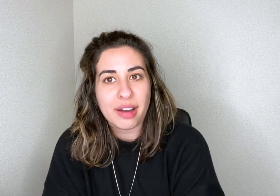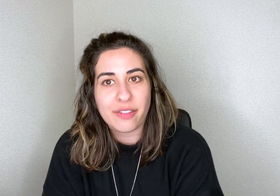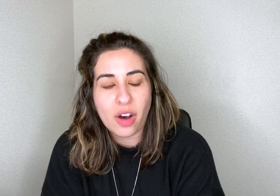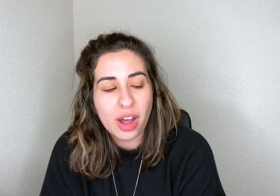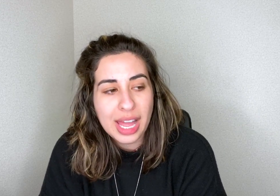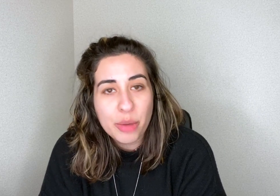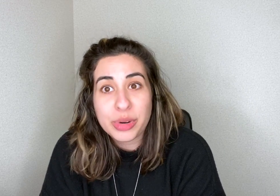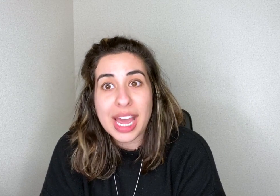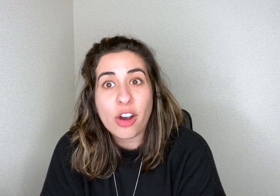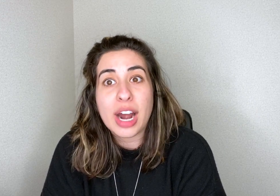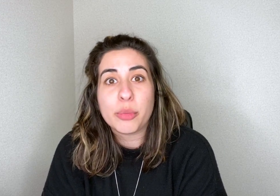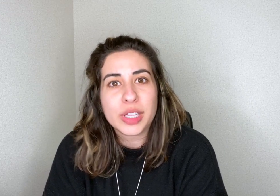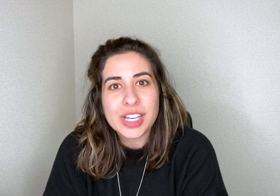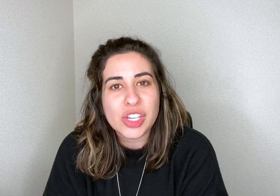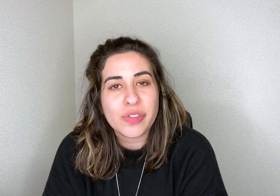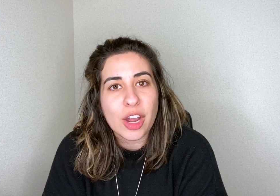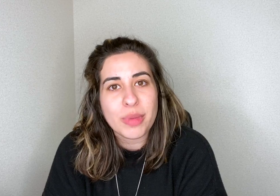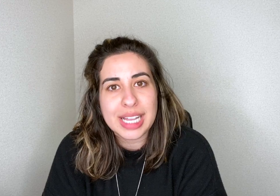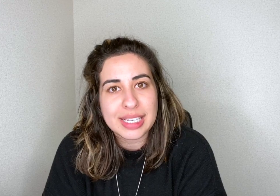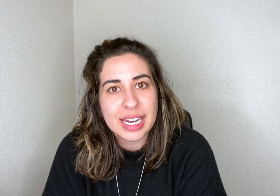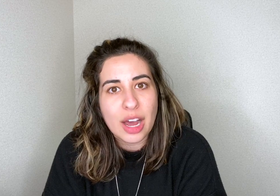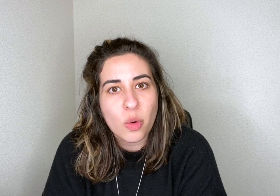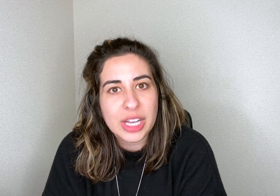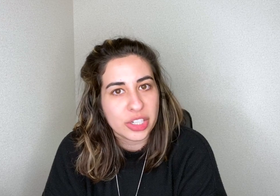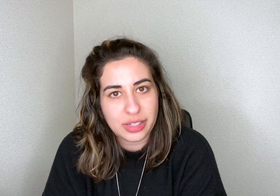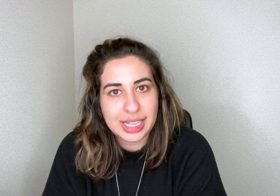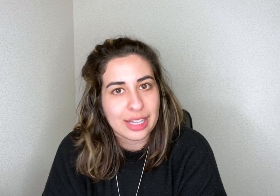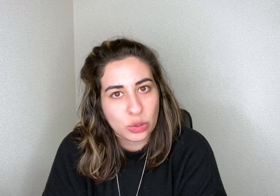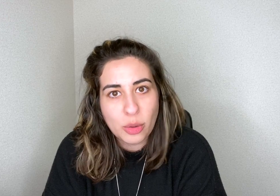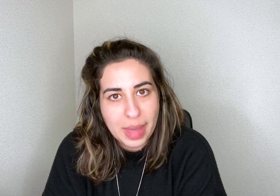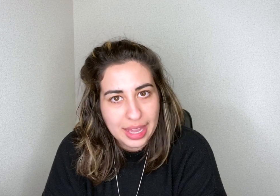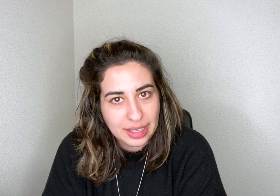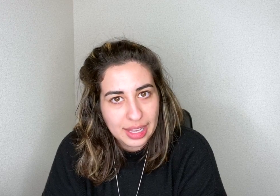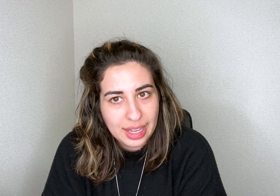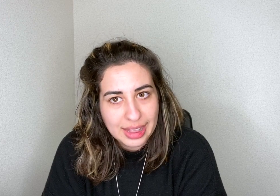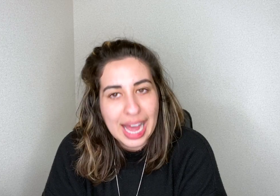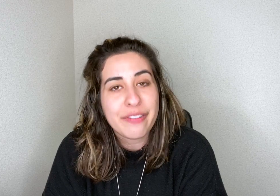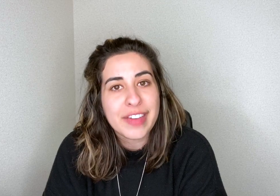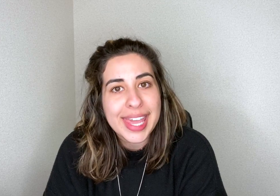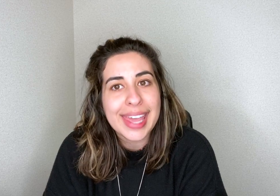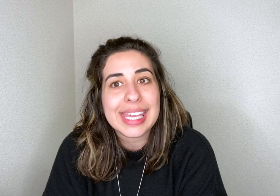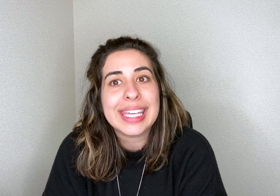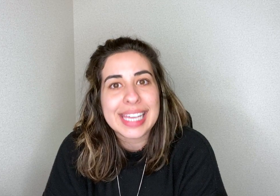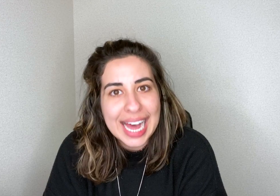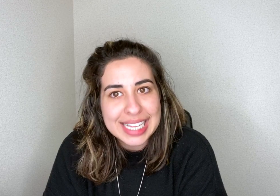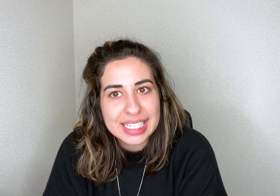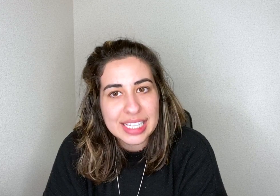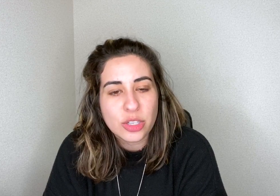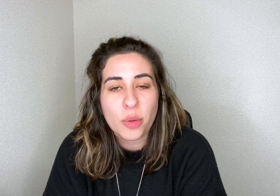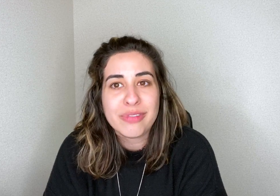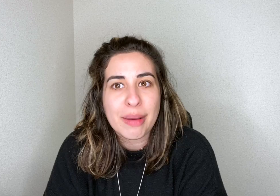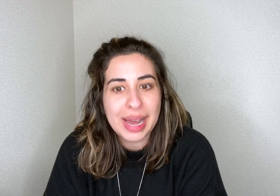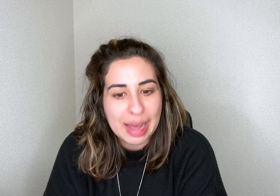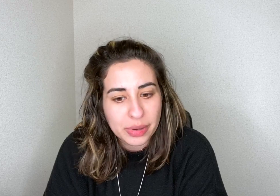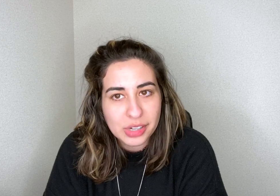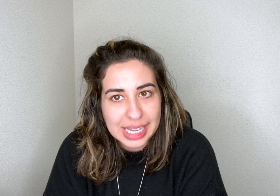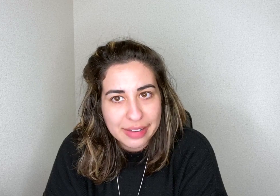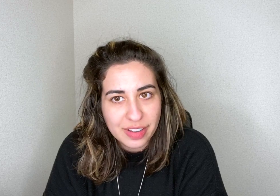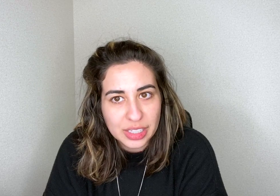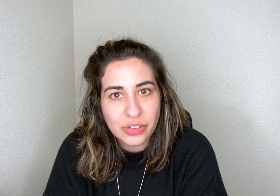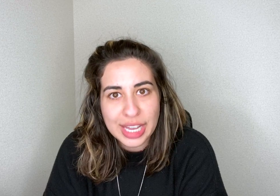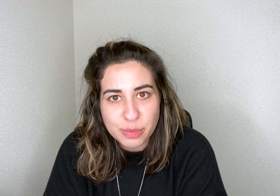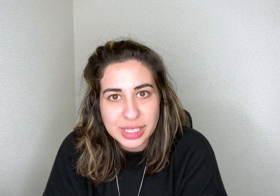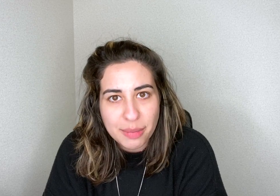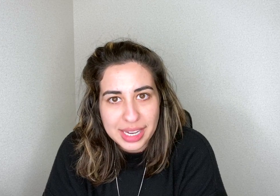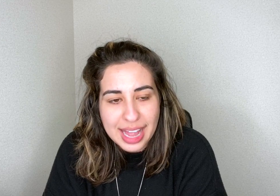falar com a minha avó, porque agora muita gente vai começar a sair na rua achando que tá tudo bem, tá? Fiquem em casa, esse homem vai pagar pelo que ele